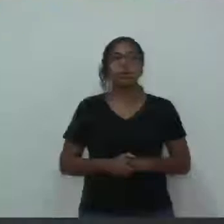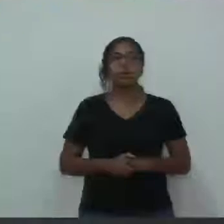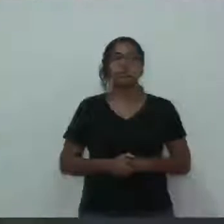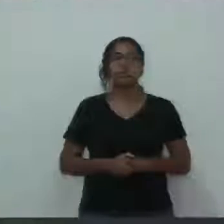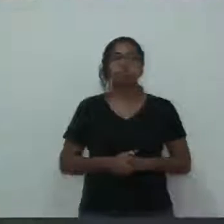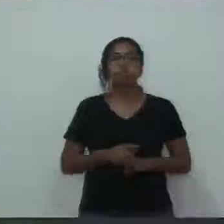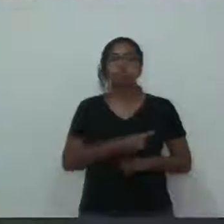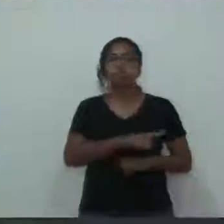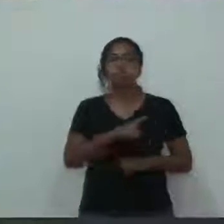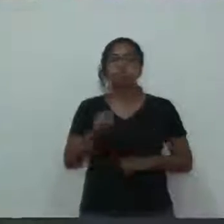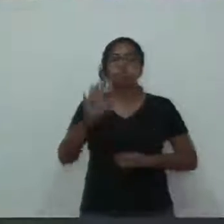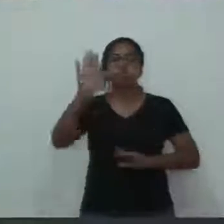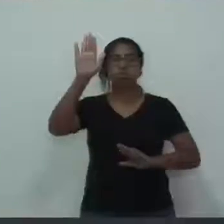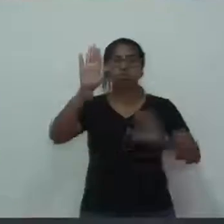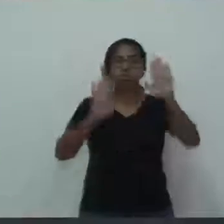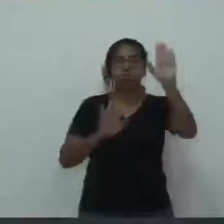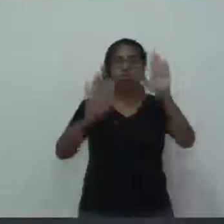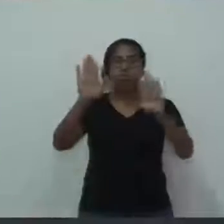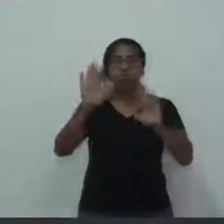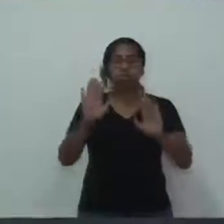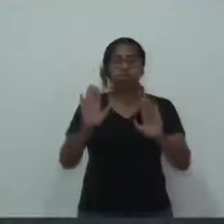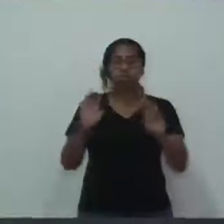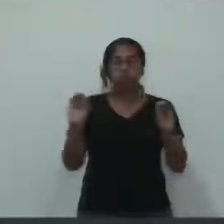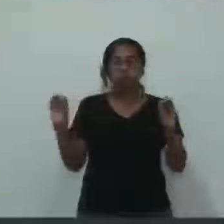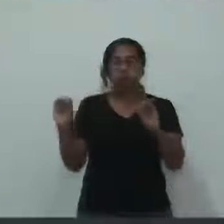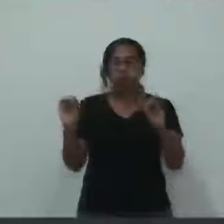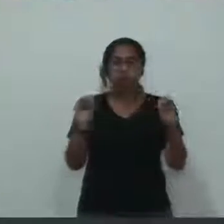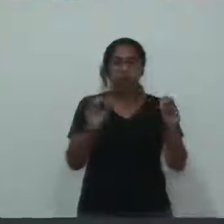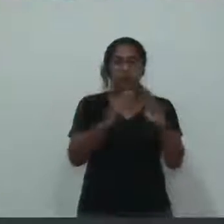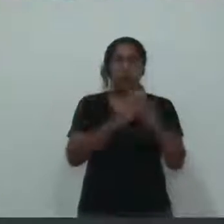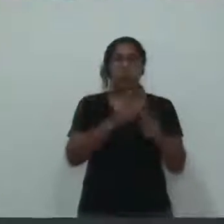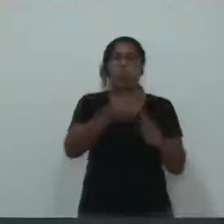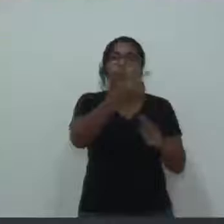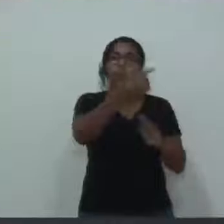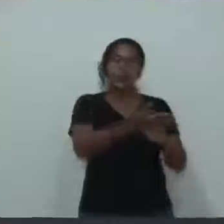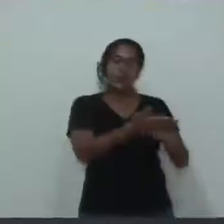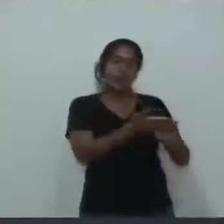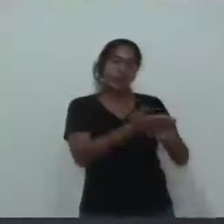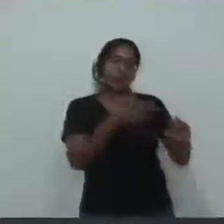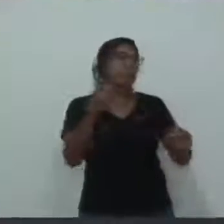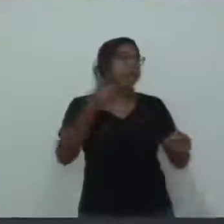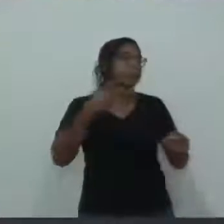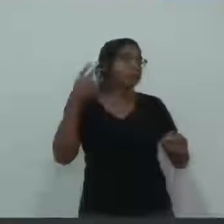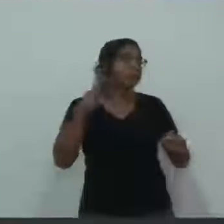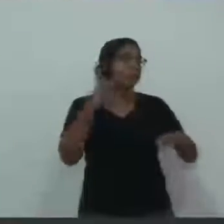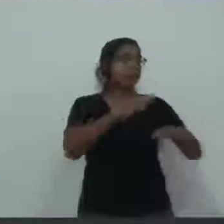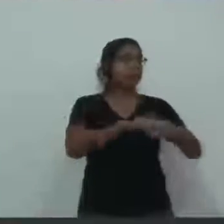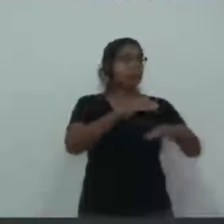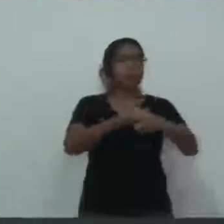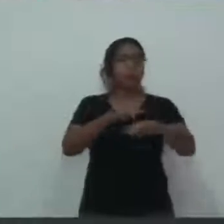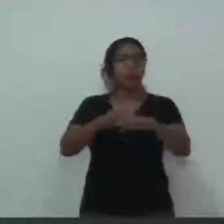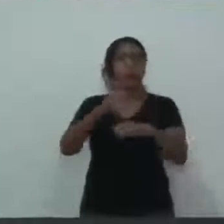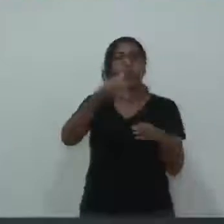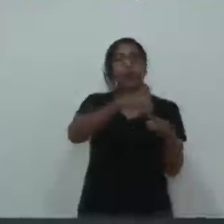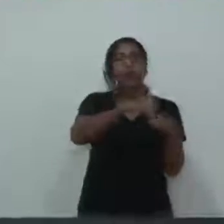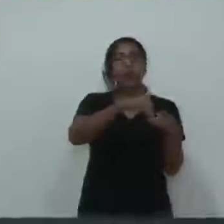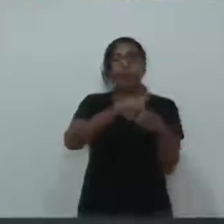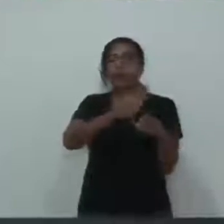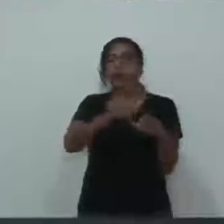Não havendo mais nenhuma manifestação de lideranças, solicito ao primeiro secretário que proceda a chamada dos vereadores e vereadoras para a votação